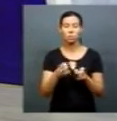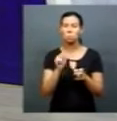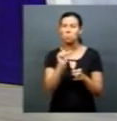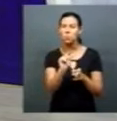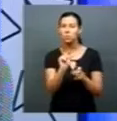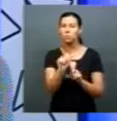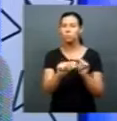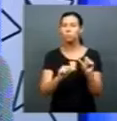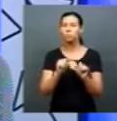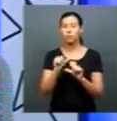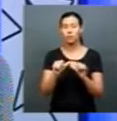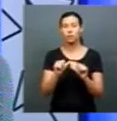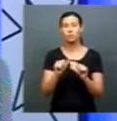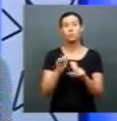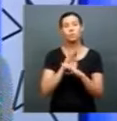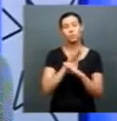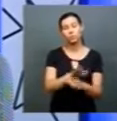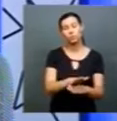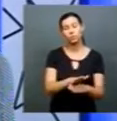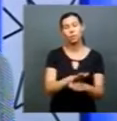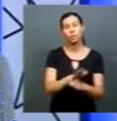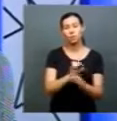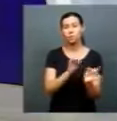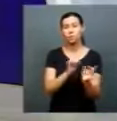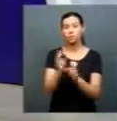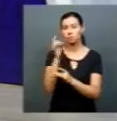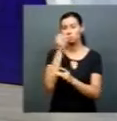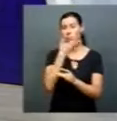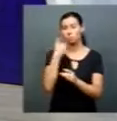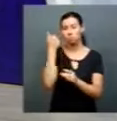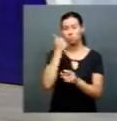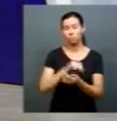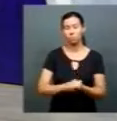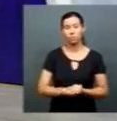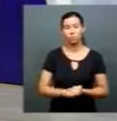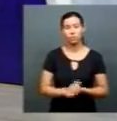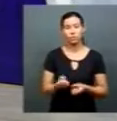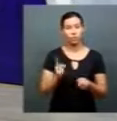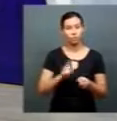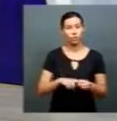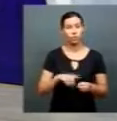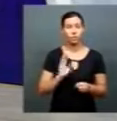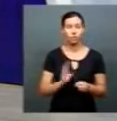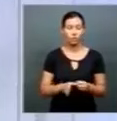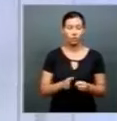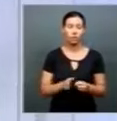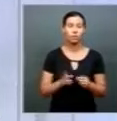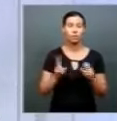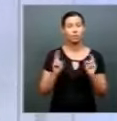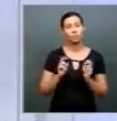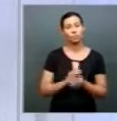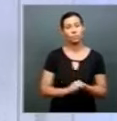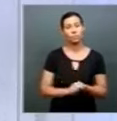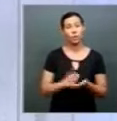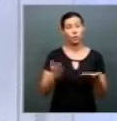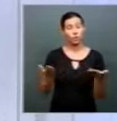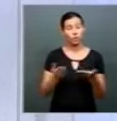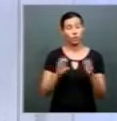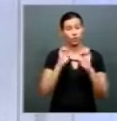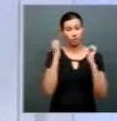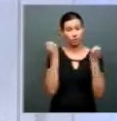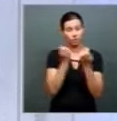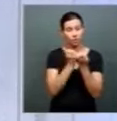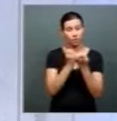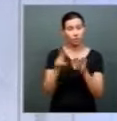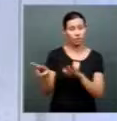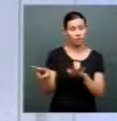ser a chave do sucesso do produto. Muito bom, a gente volta já com esse assunto. Veja agora os eventos dessa